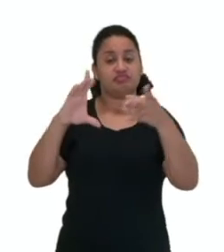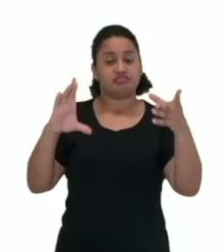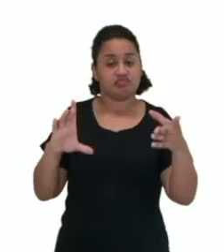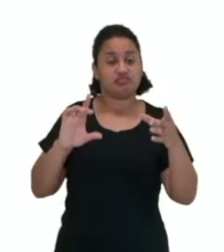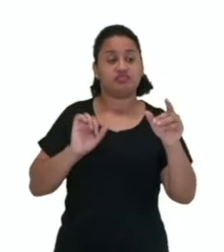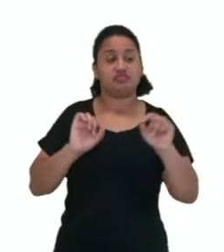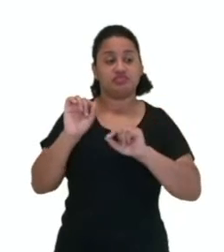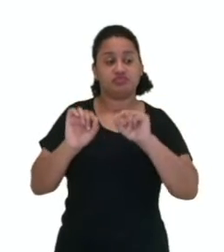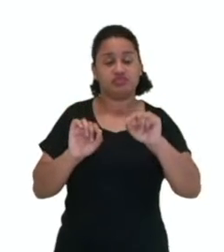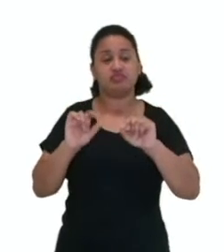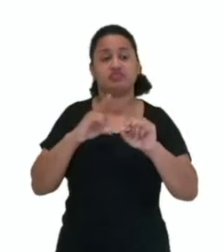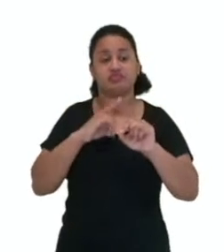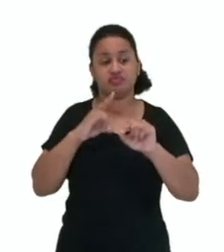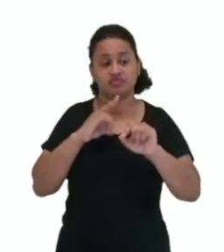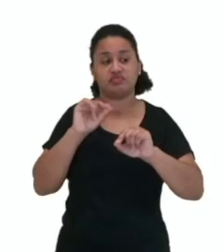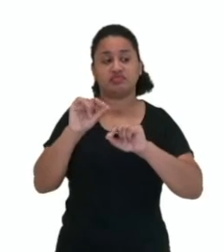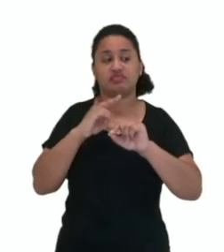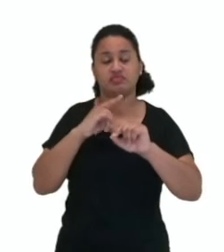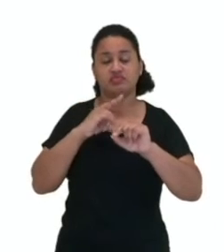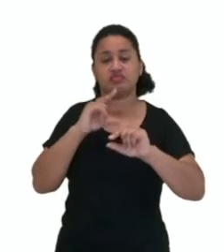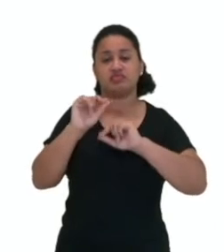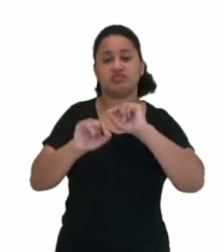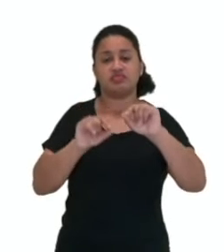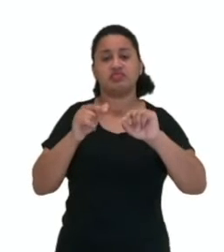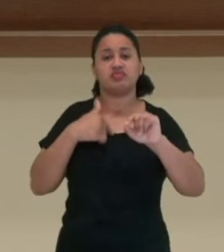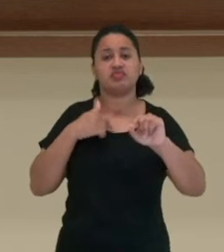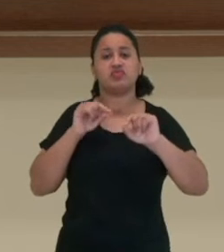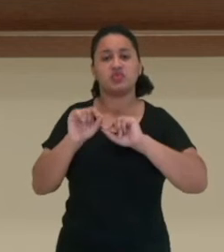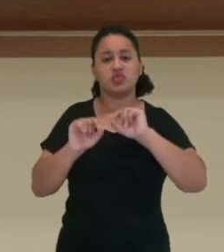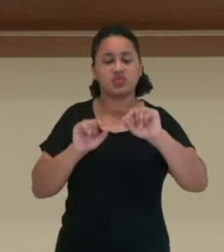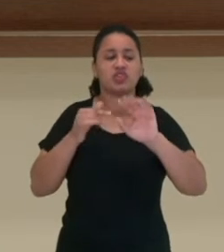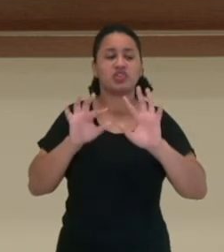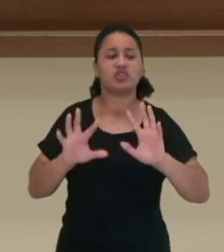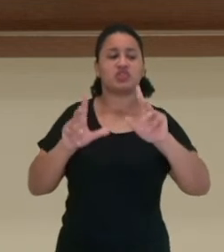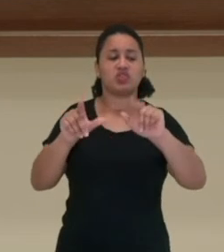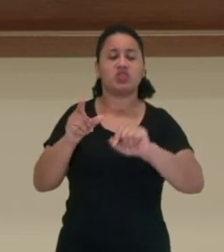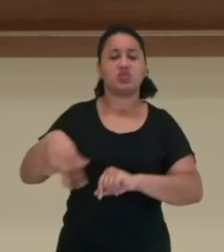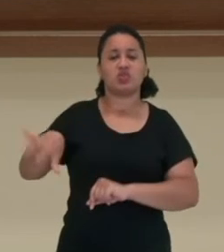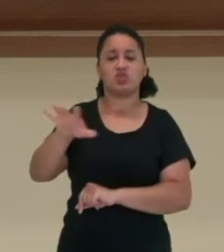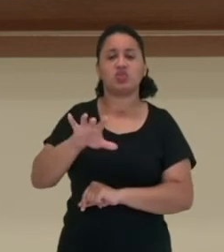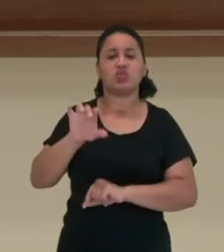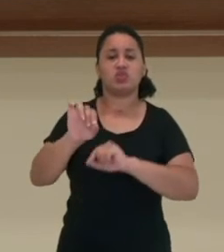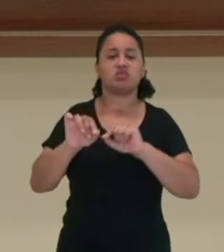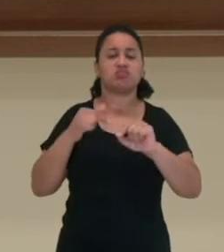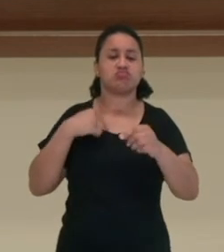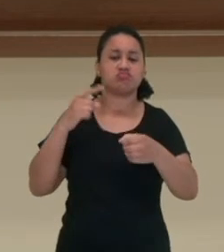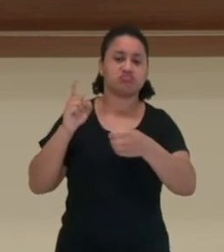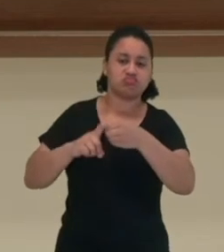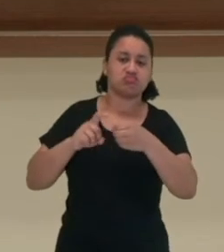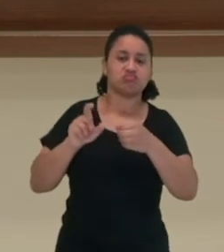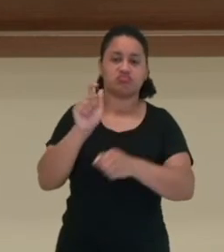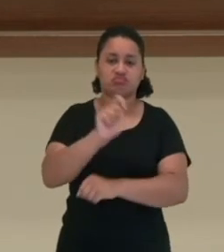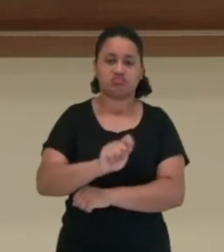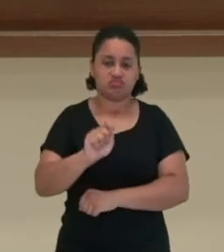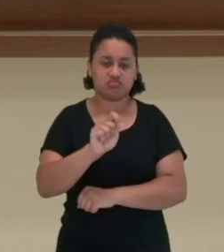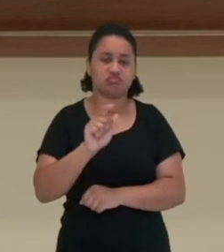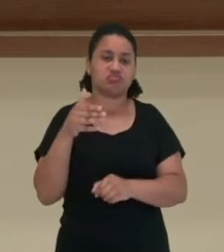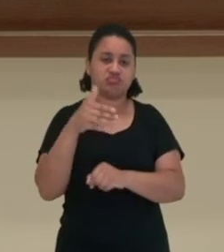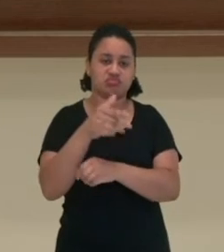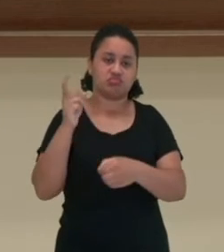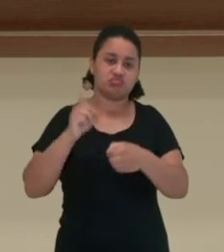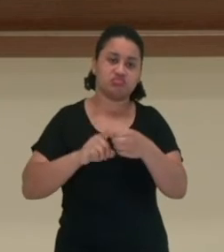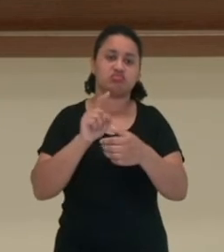seja, deve haver consulta para todos os associados. A